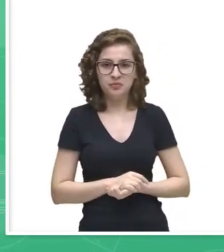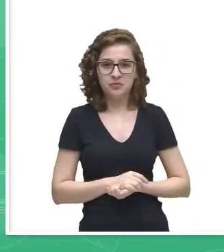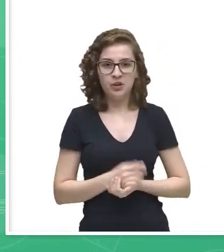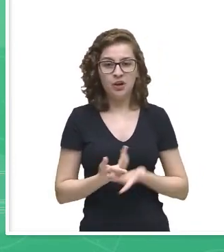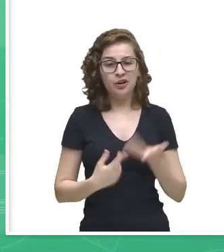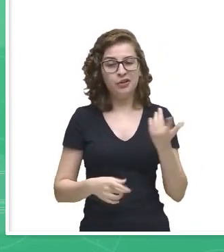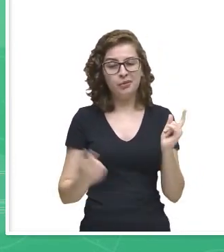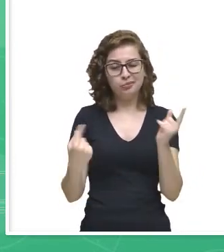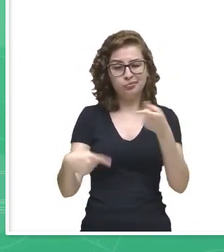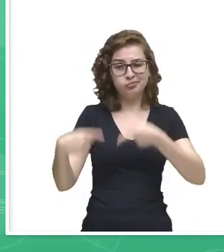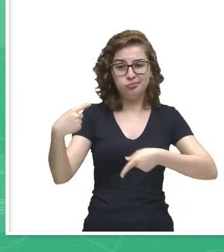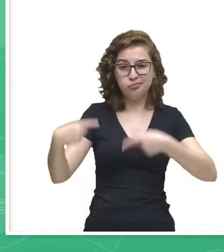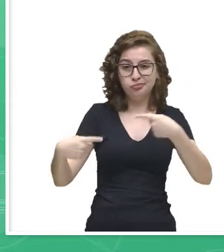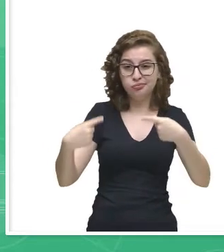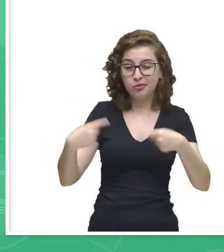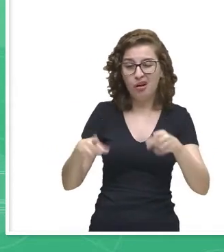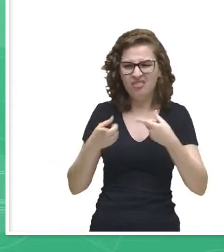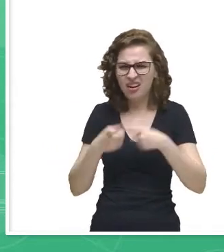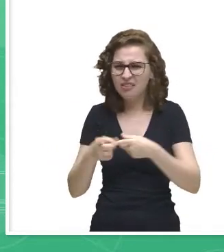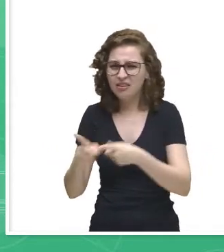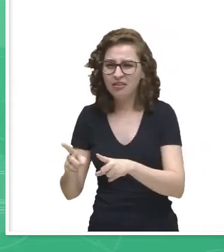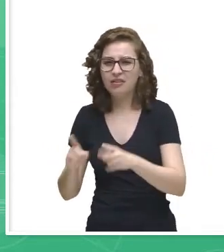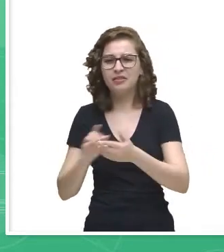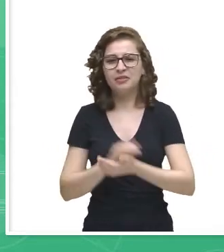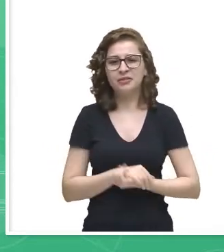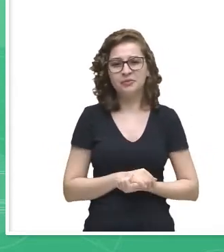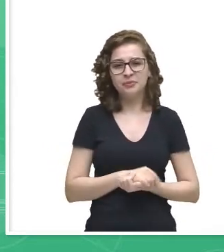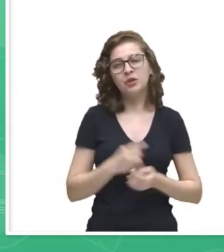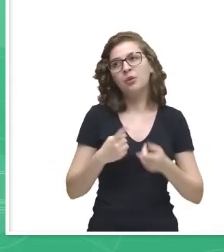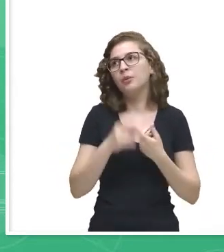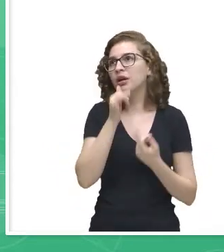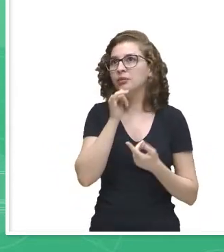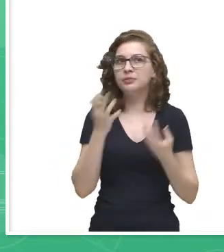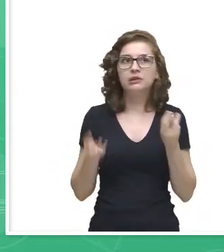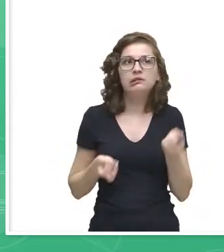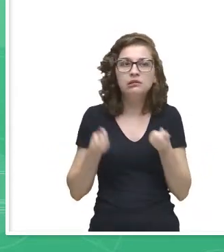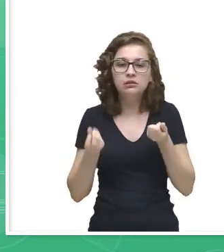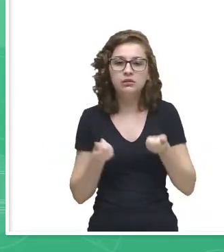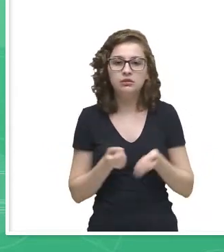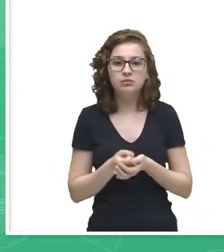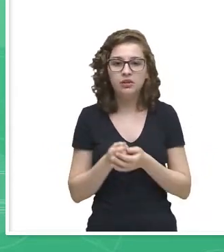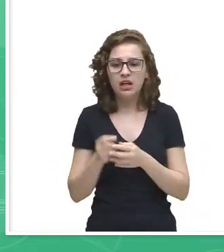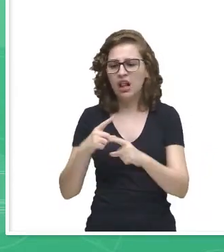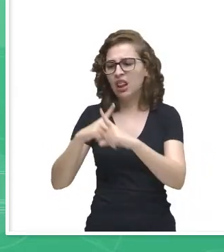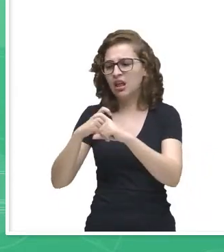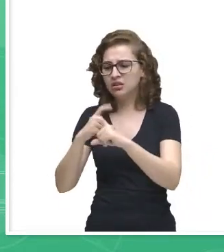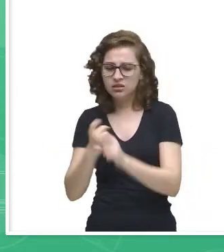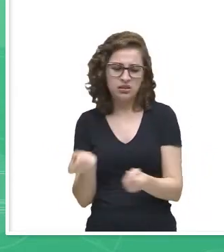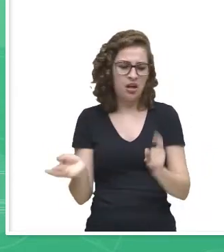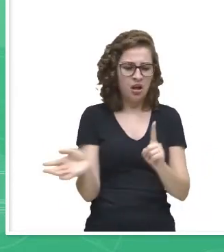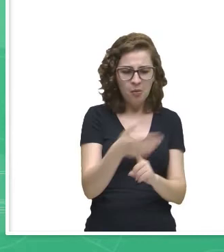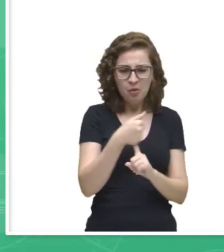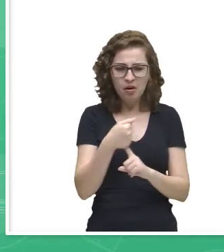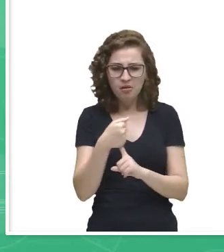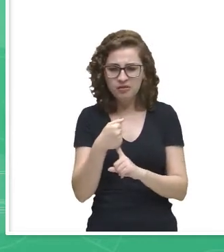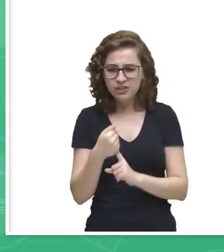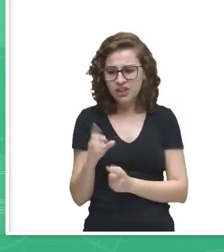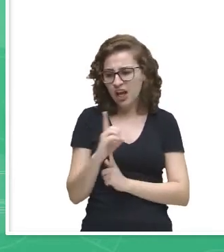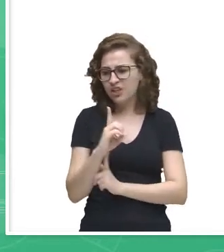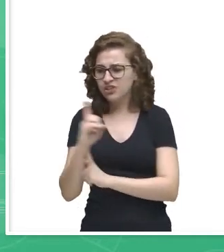polêmicas, porque se questiona, mas nazismo, fascismo, eram esquerda,